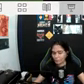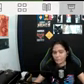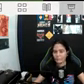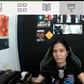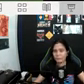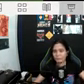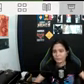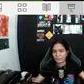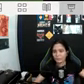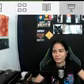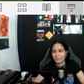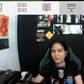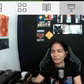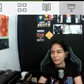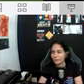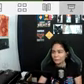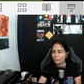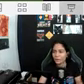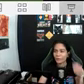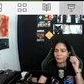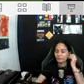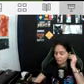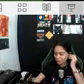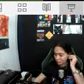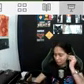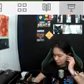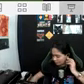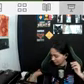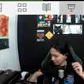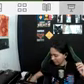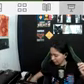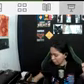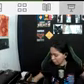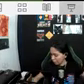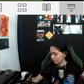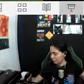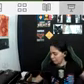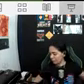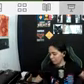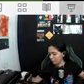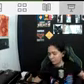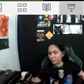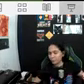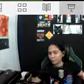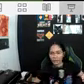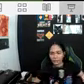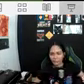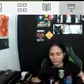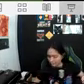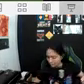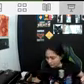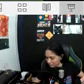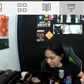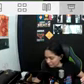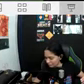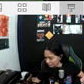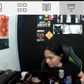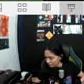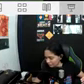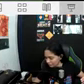você pode conhecer pessoas que fumaram a vida toda e nunca tiveram problema,